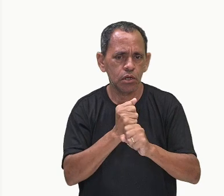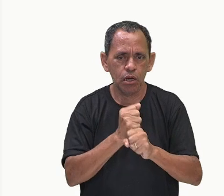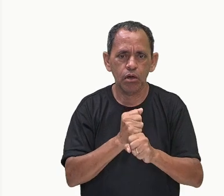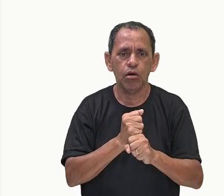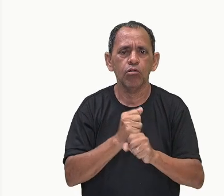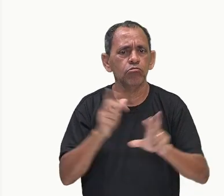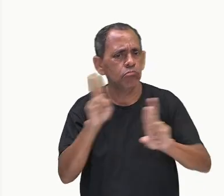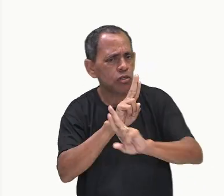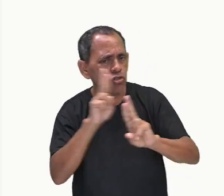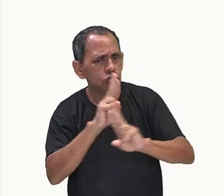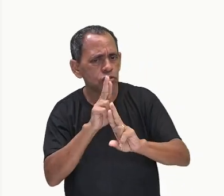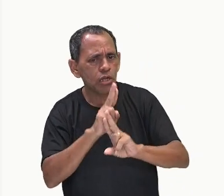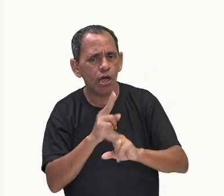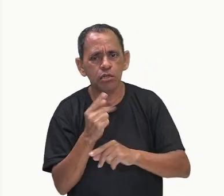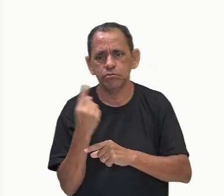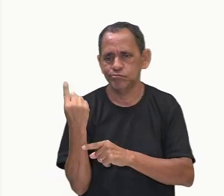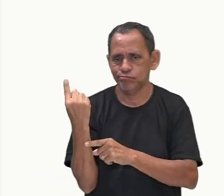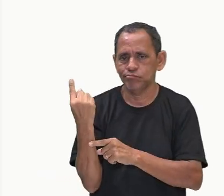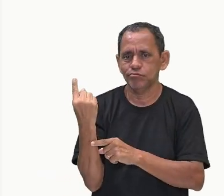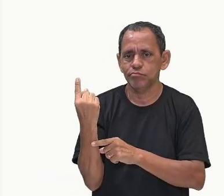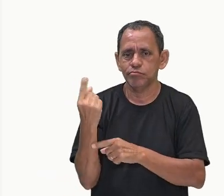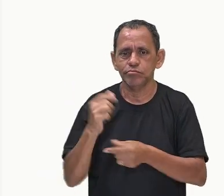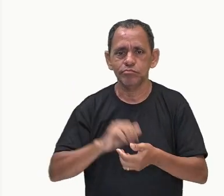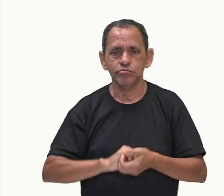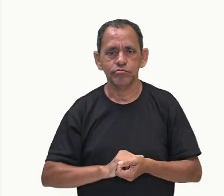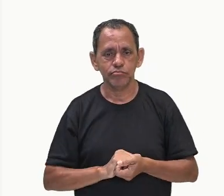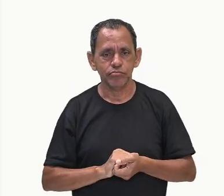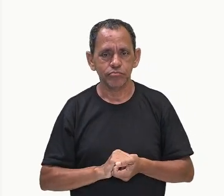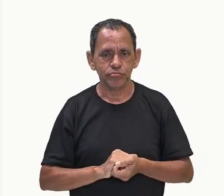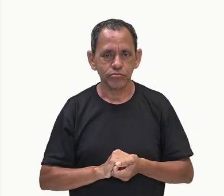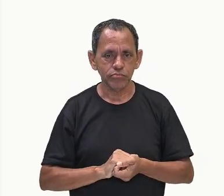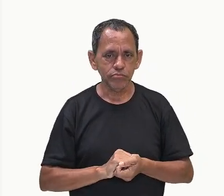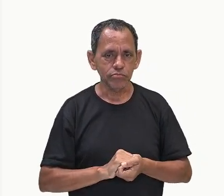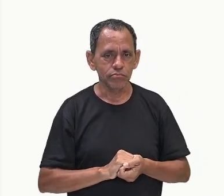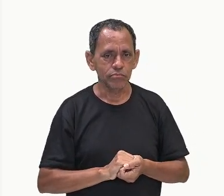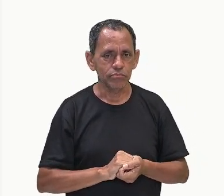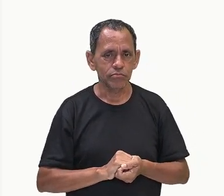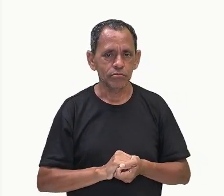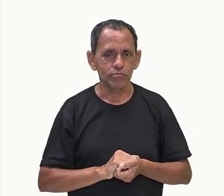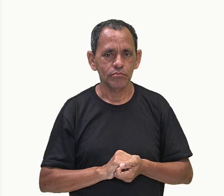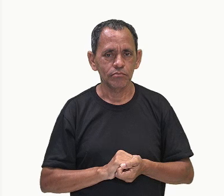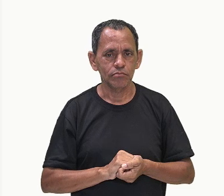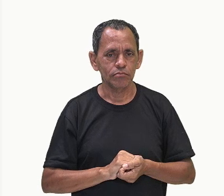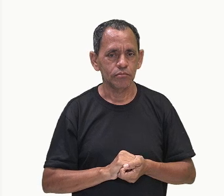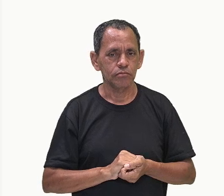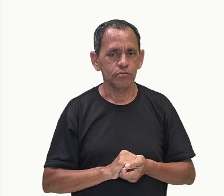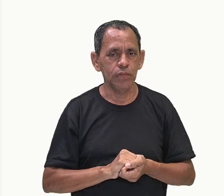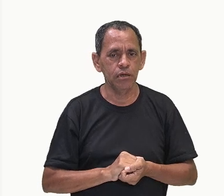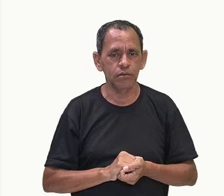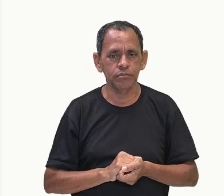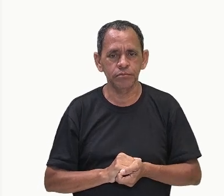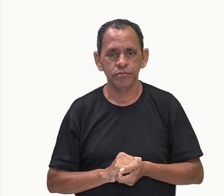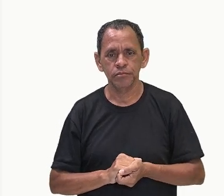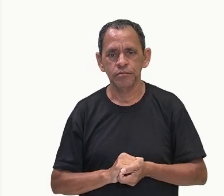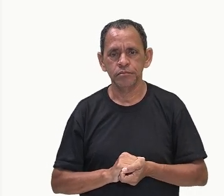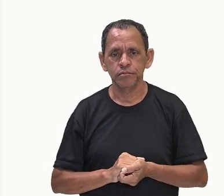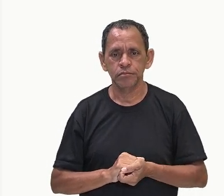esse cilindro que está na sua tela. Ó. Nós vamos calcular então a área total do cilindro